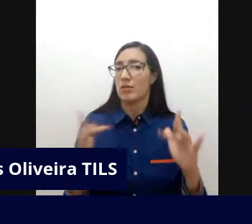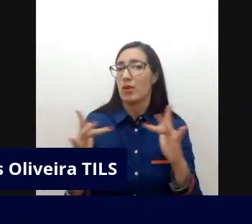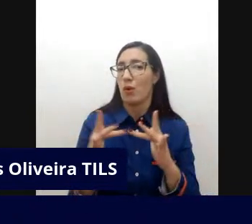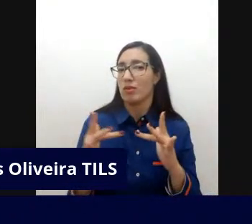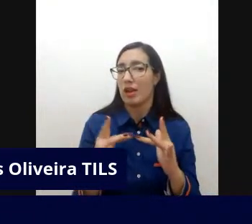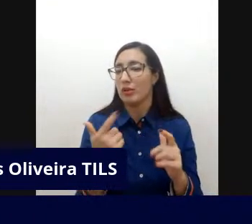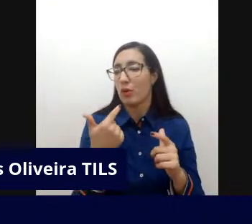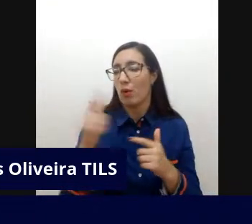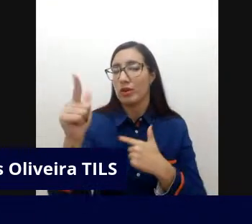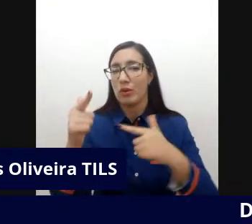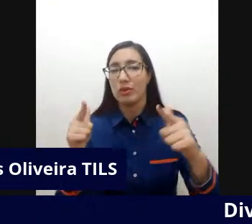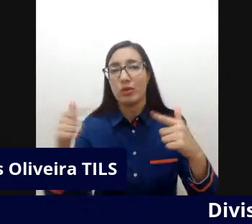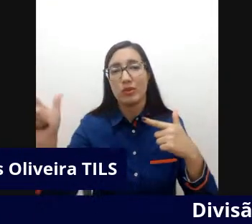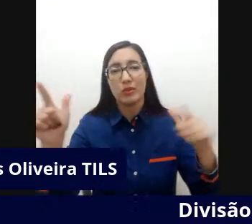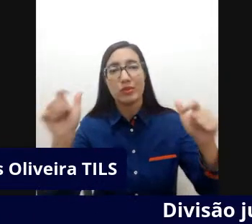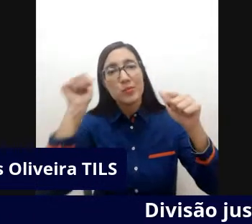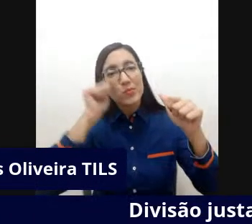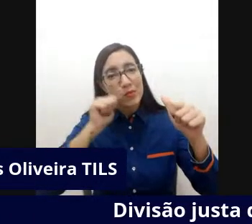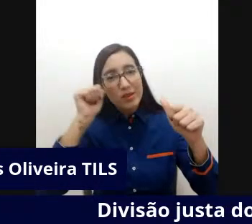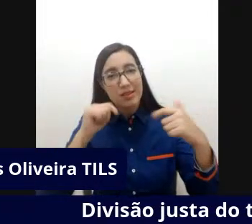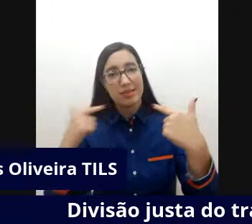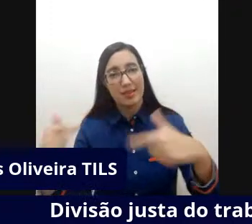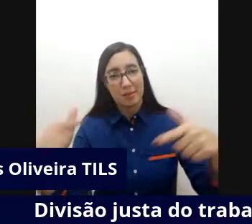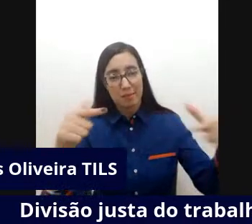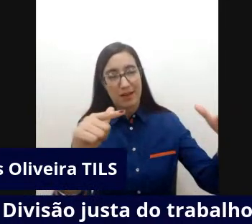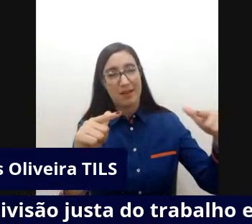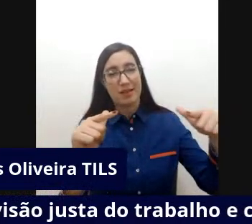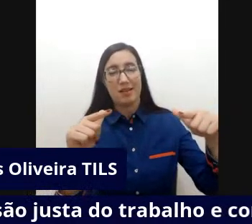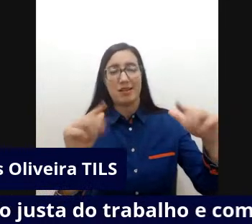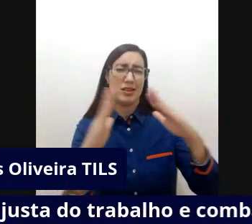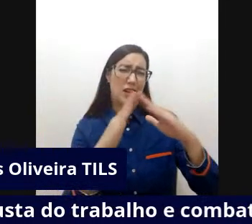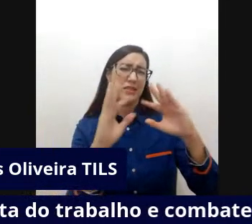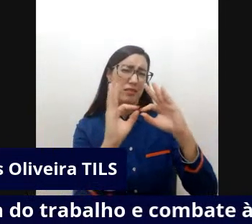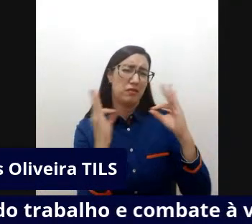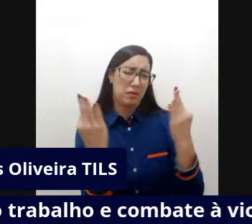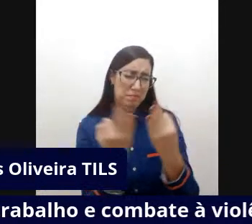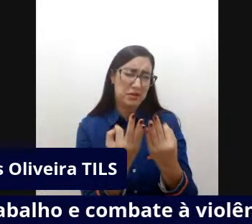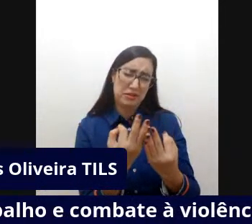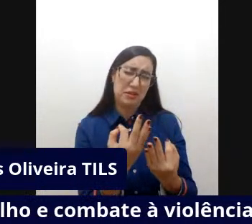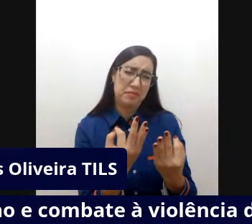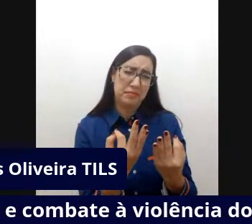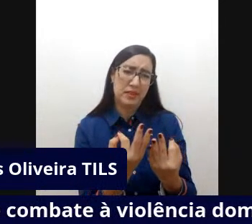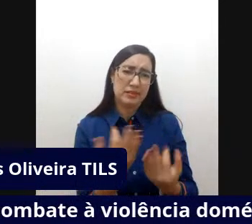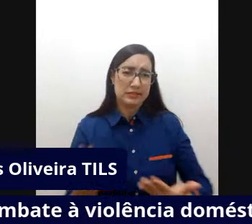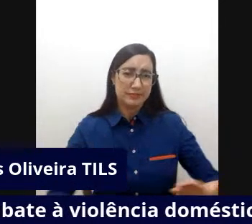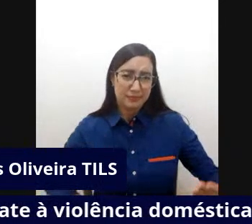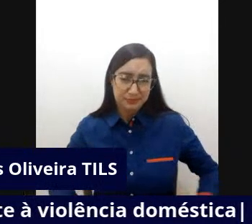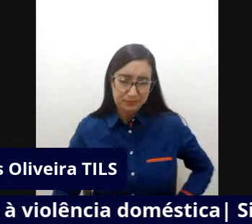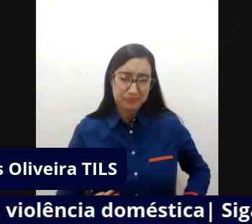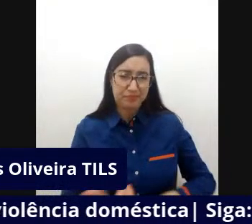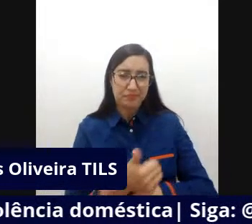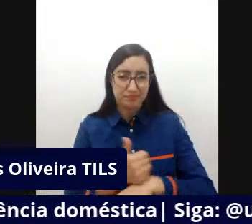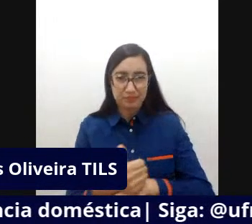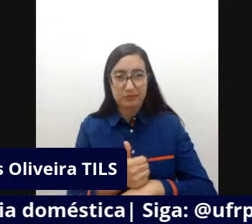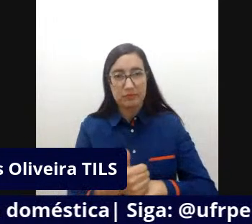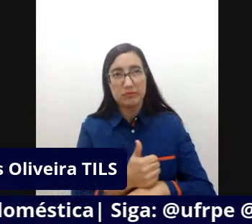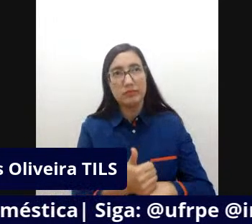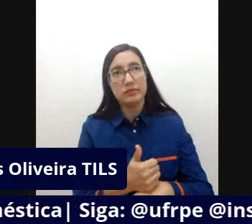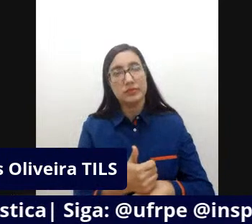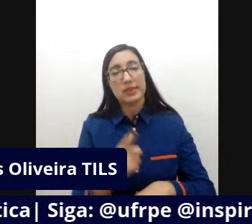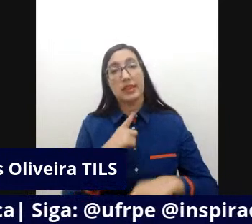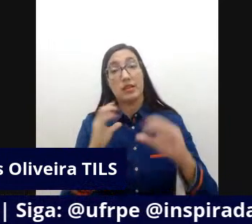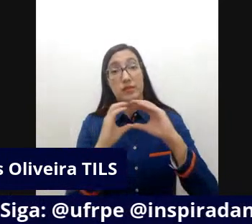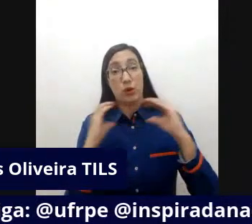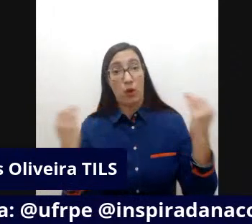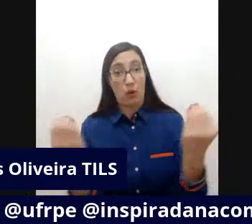gente teve um congresso em novembro de 2018, foi na África do Sul, né, na cidade do Cabo, e